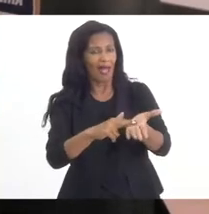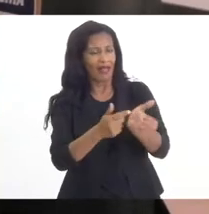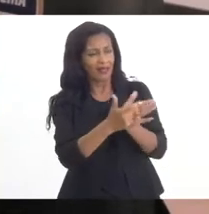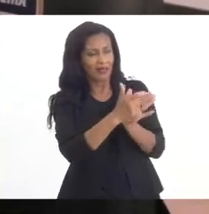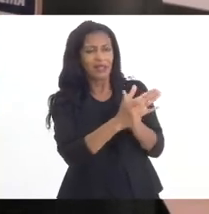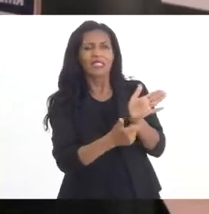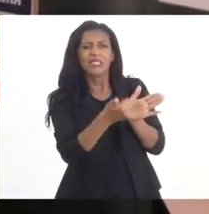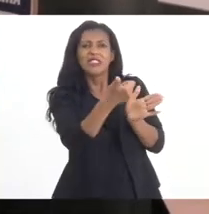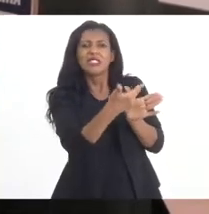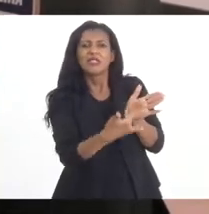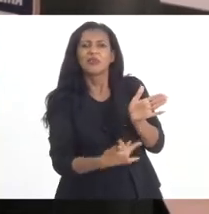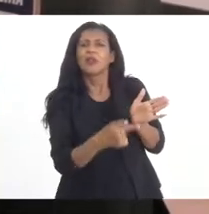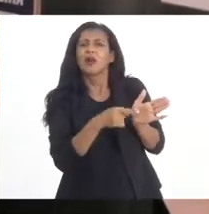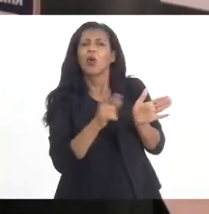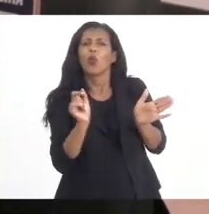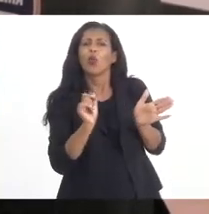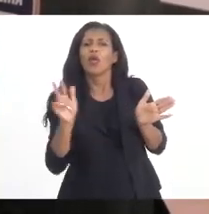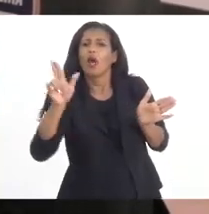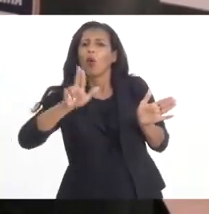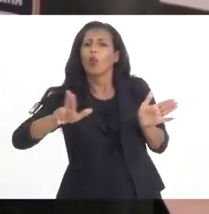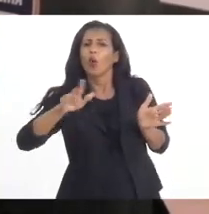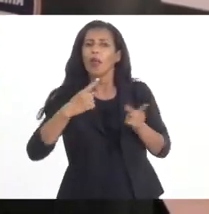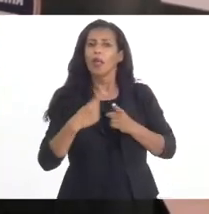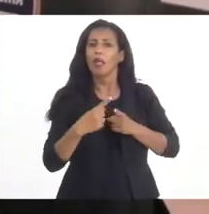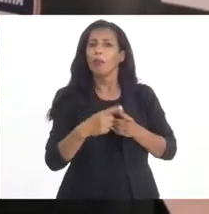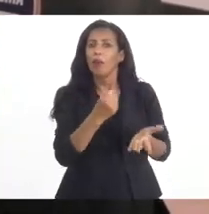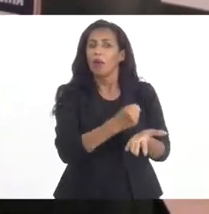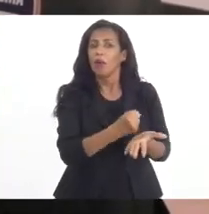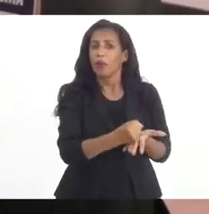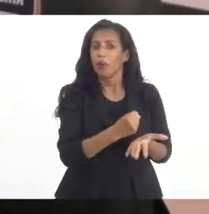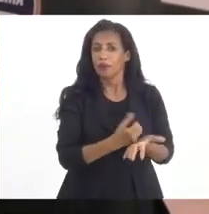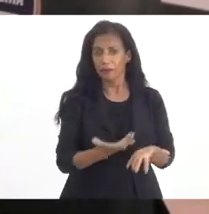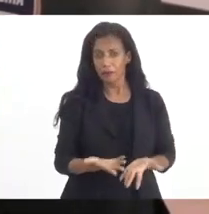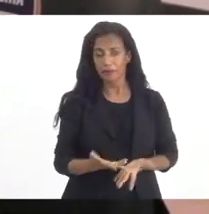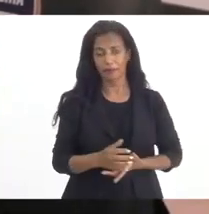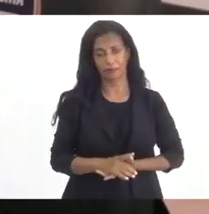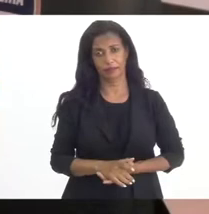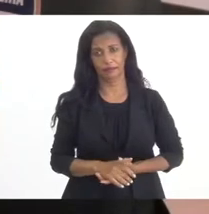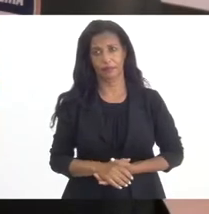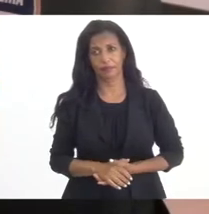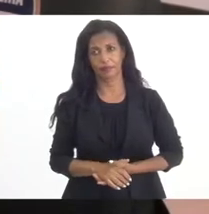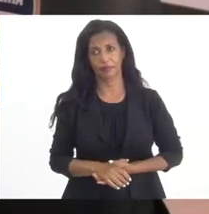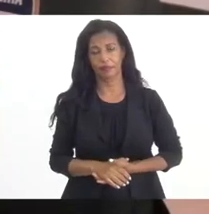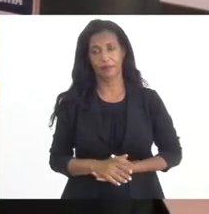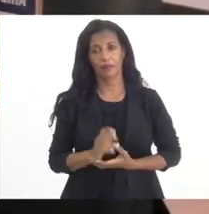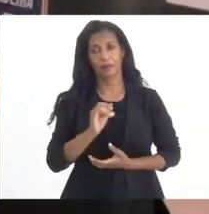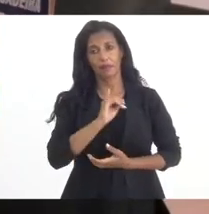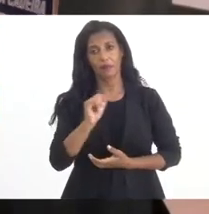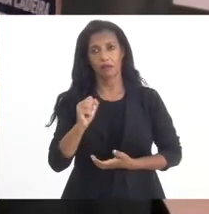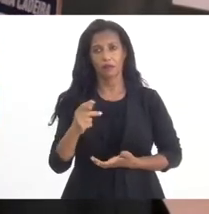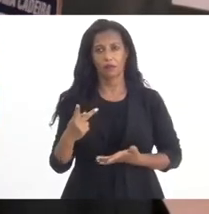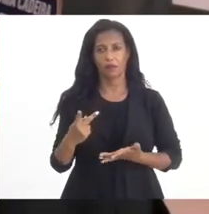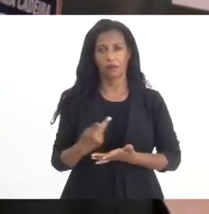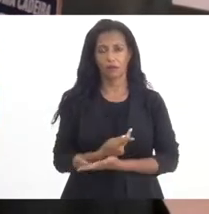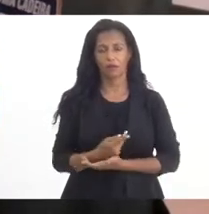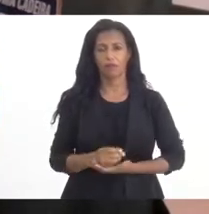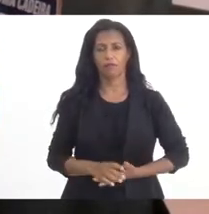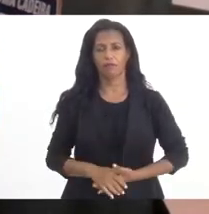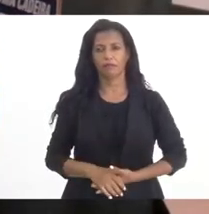explicando o que é a nossa universidade e por que nos contratar. É isso que ocorre.